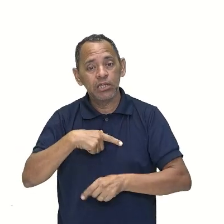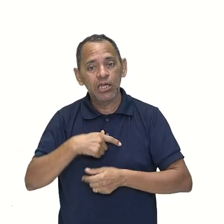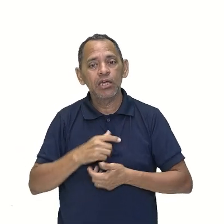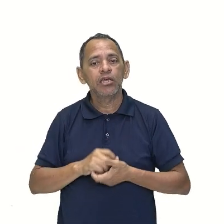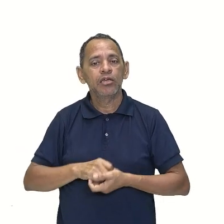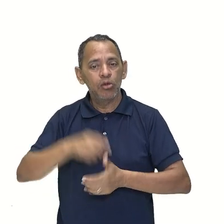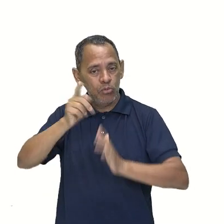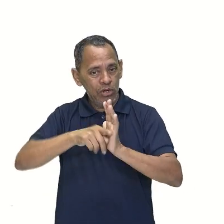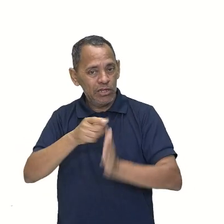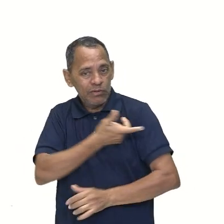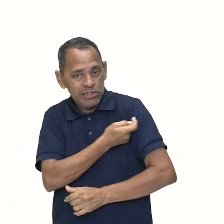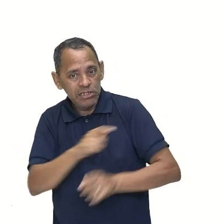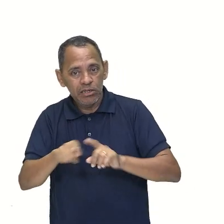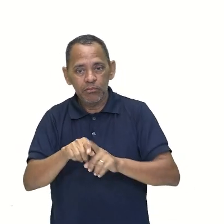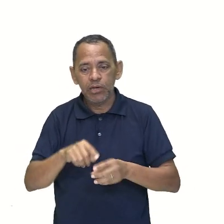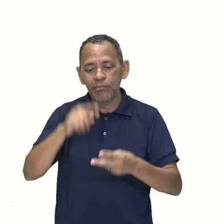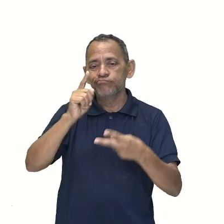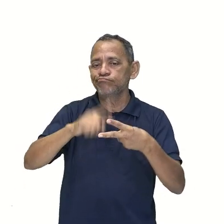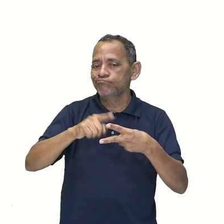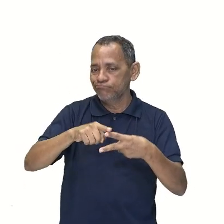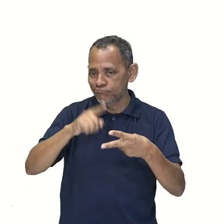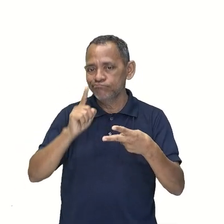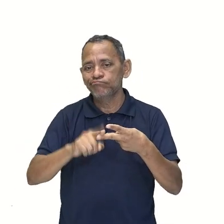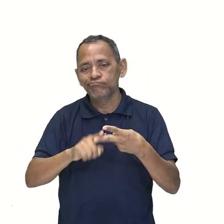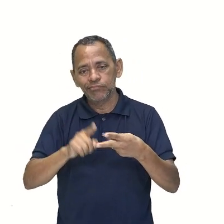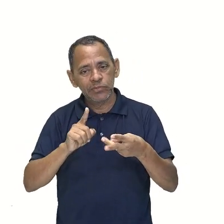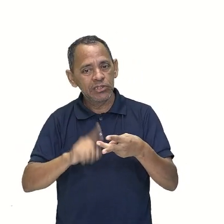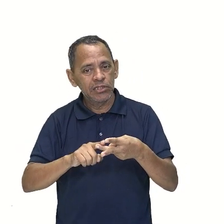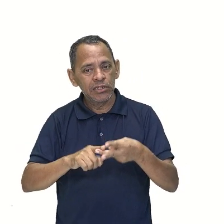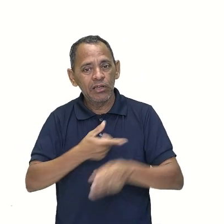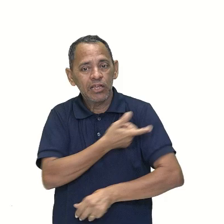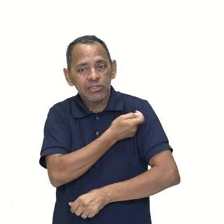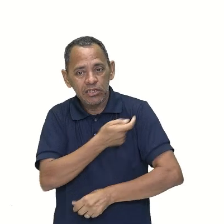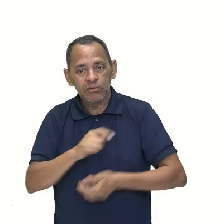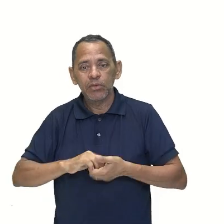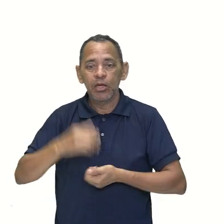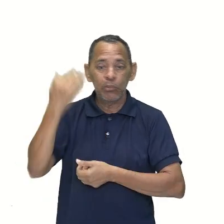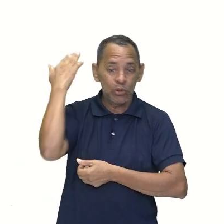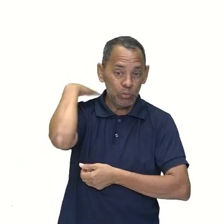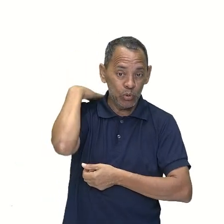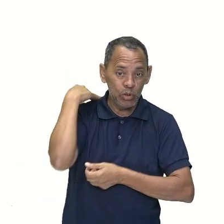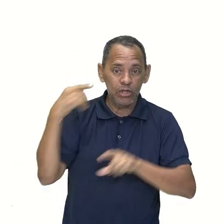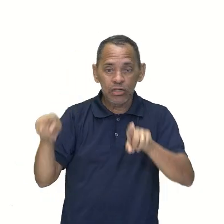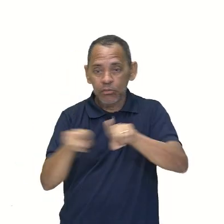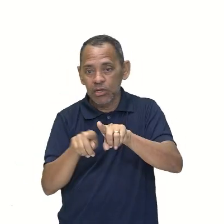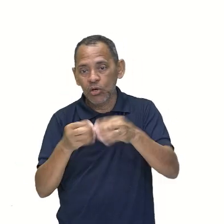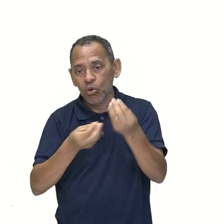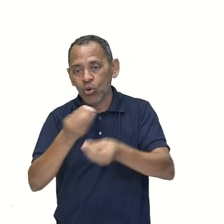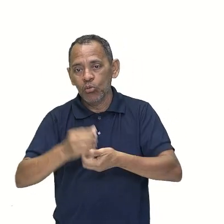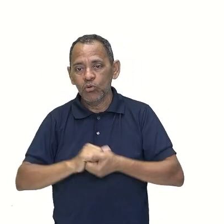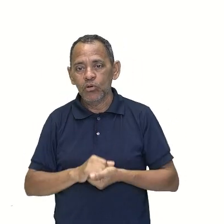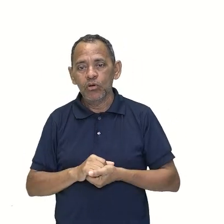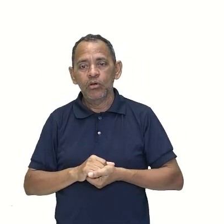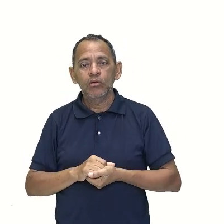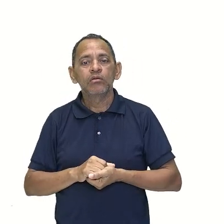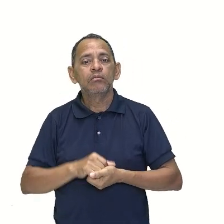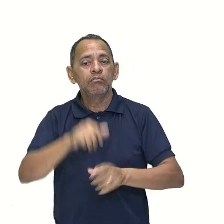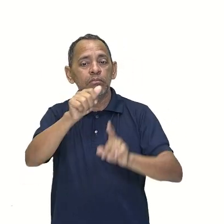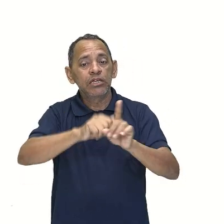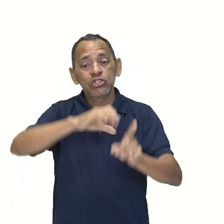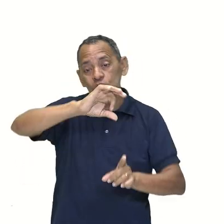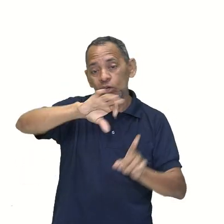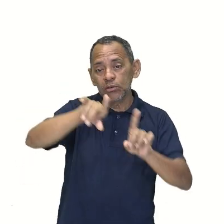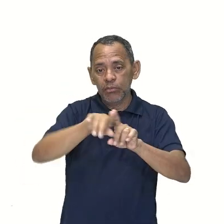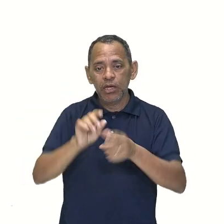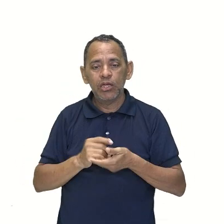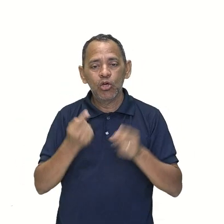vacina VOP, à vacina contra o rotavírus, à vacinação pneumocócica. Com 9 meses, nós temos a vacinação contra a